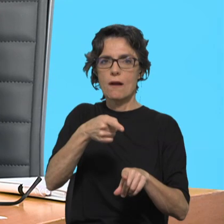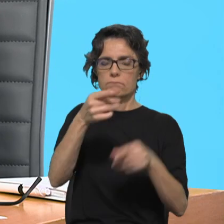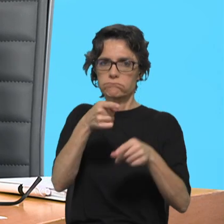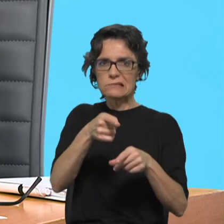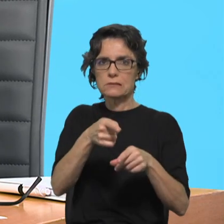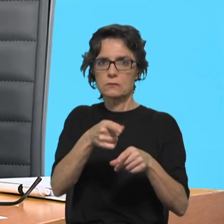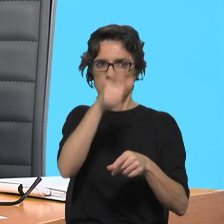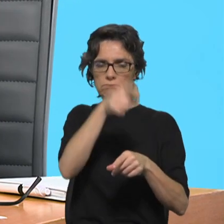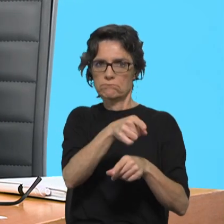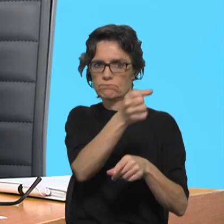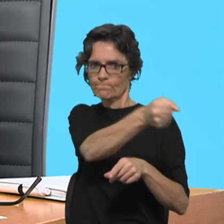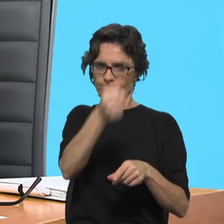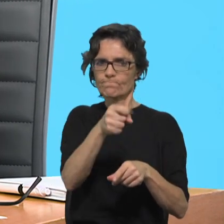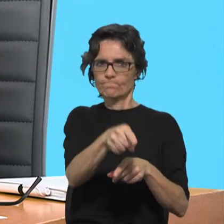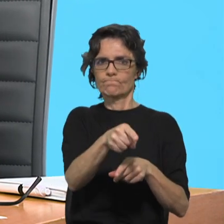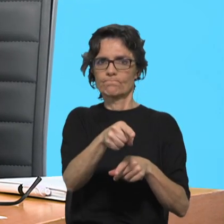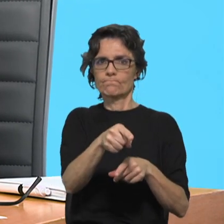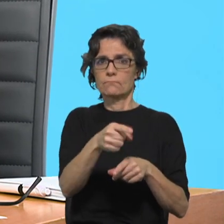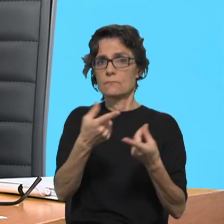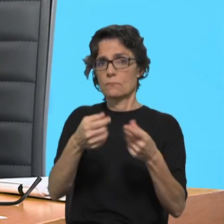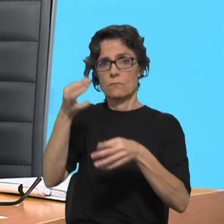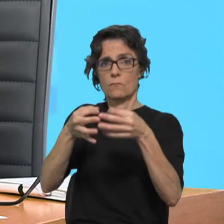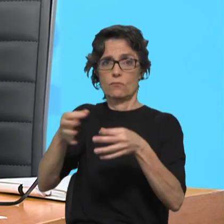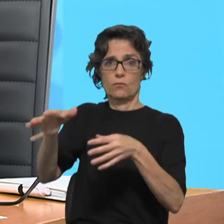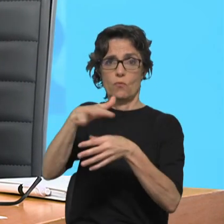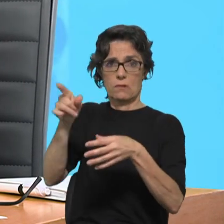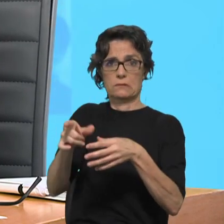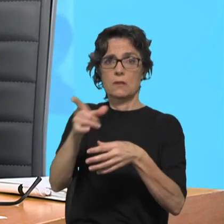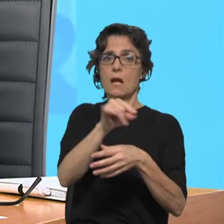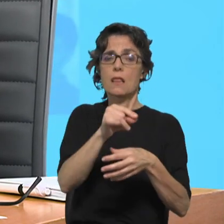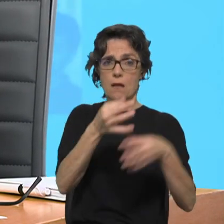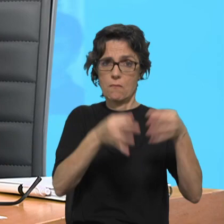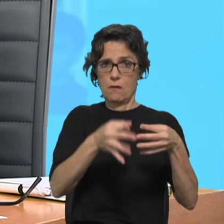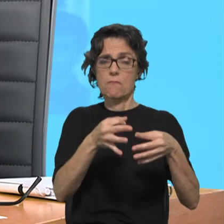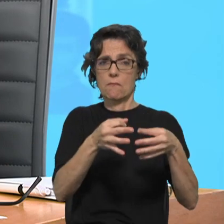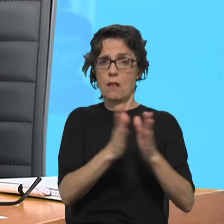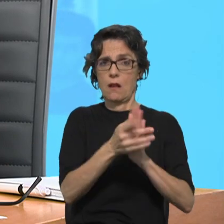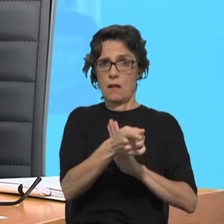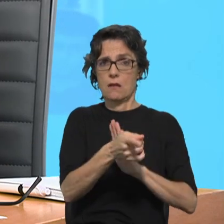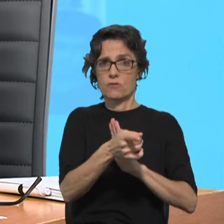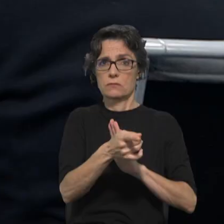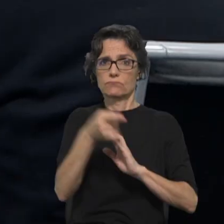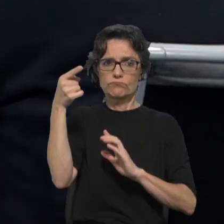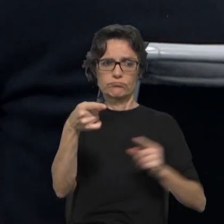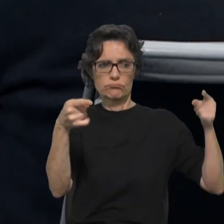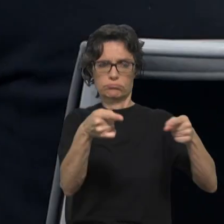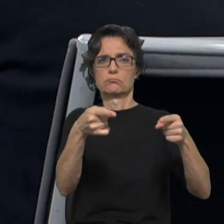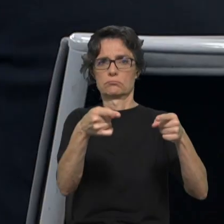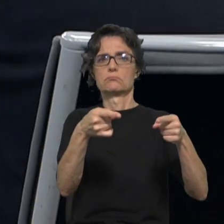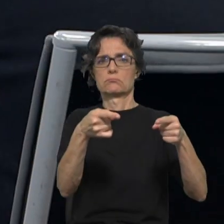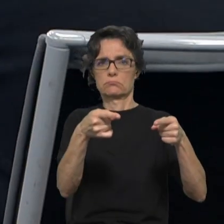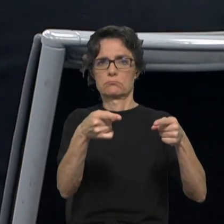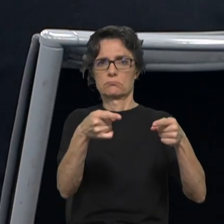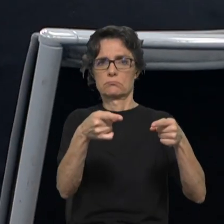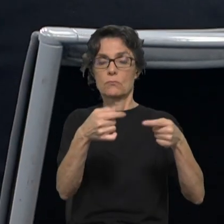for determinado pelo Tribunal Civil e também pelo Tribunal da Igreja. Todos têm